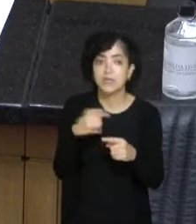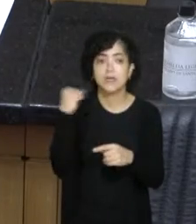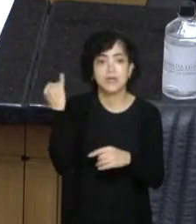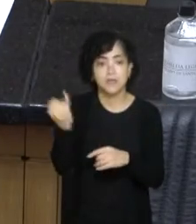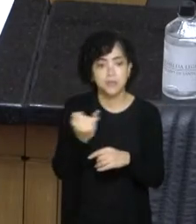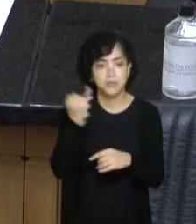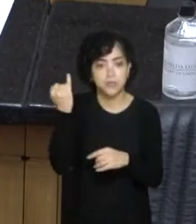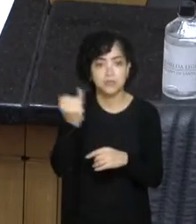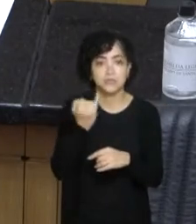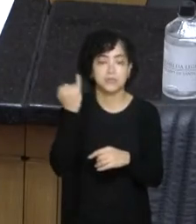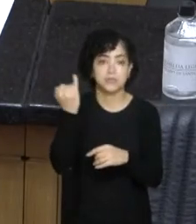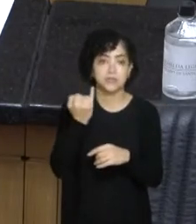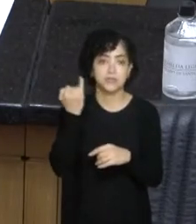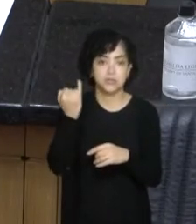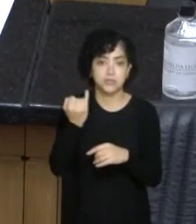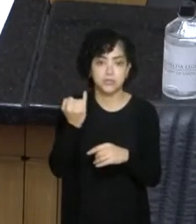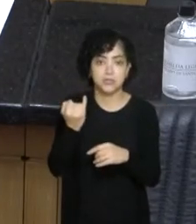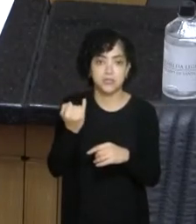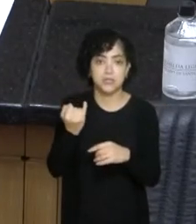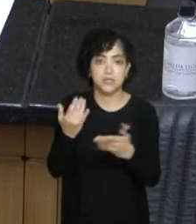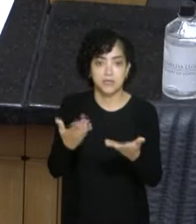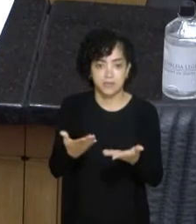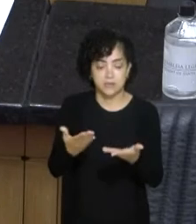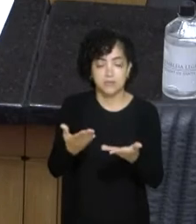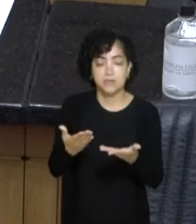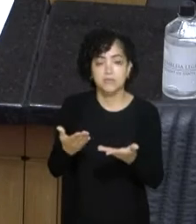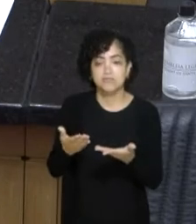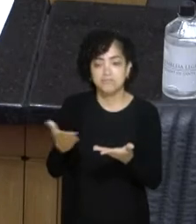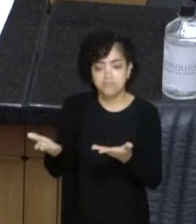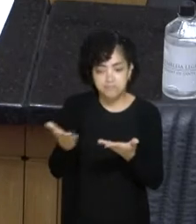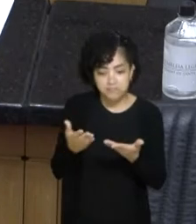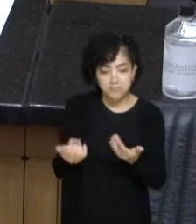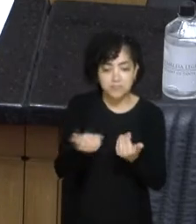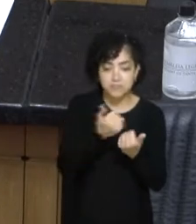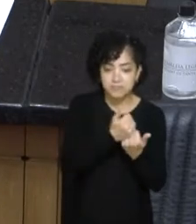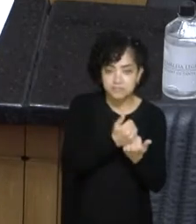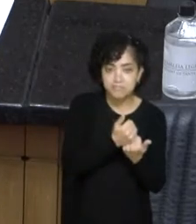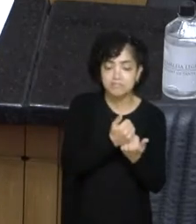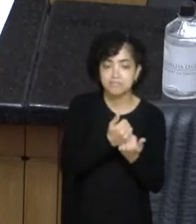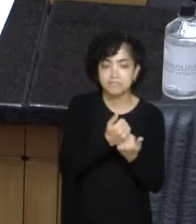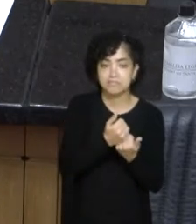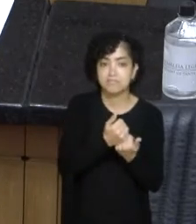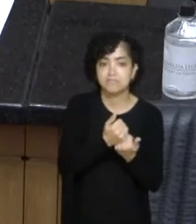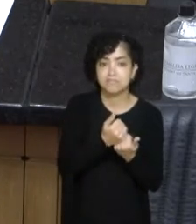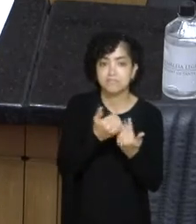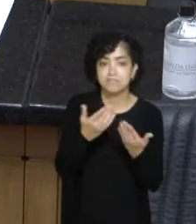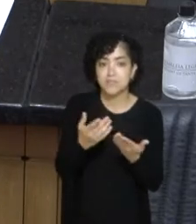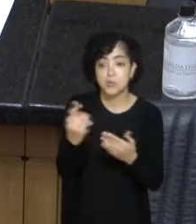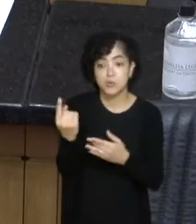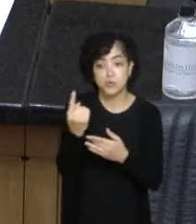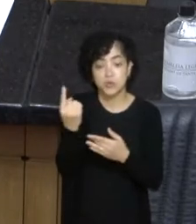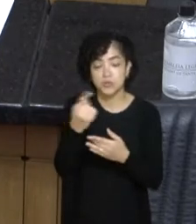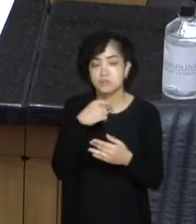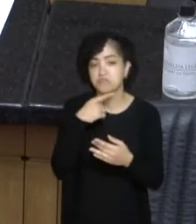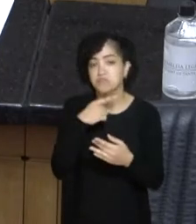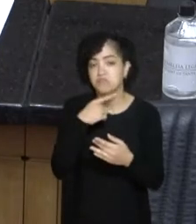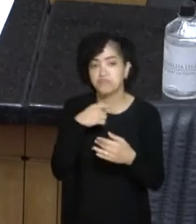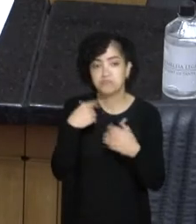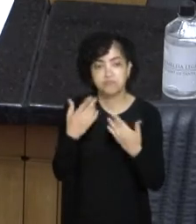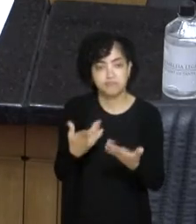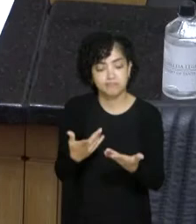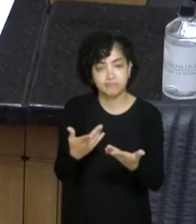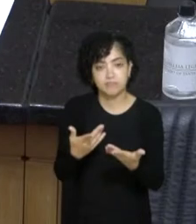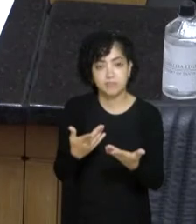Altair, ceder a vaga aos nossos companheiros suplentes, porque sozinho ninguém chega, e